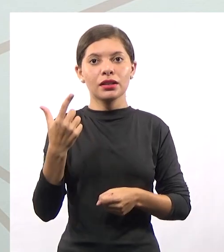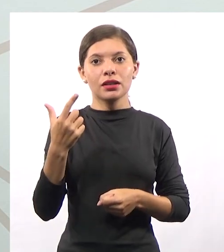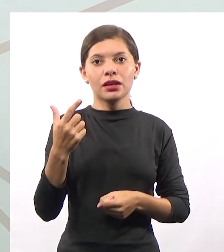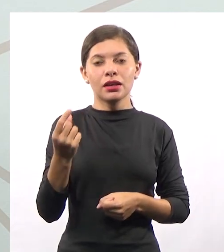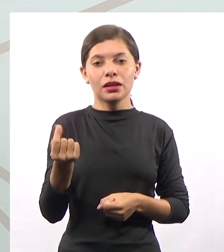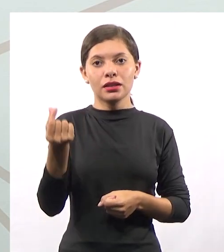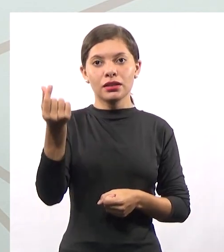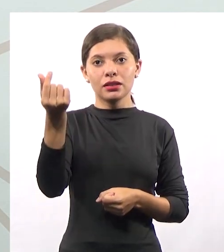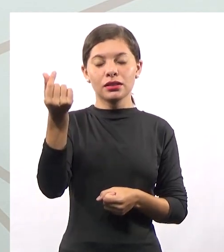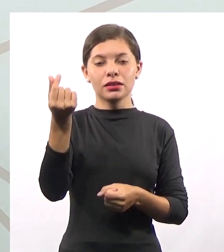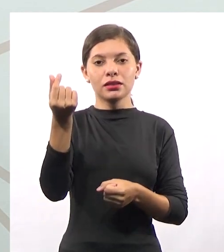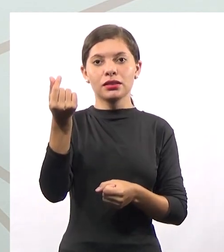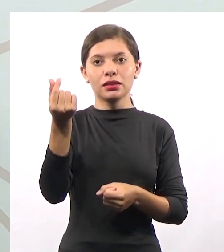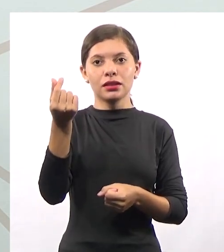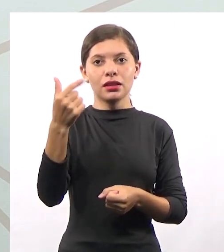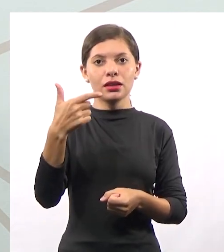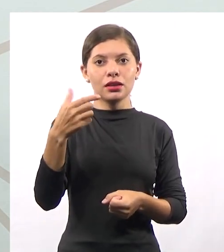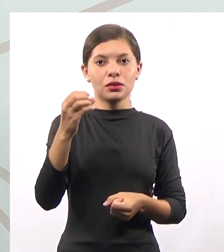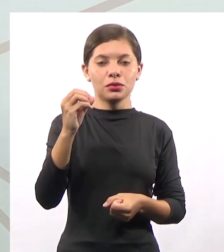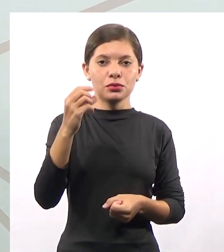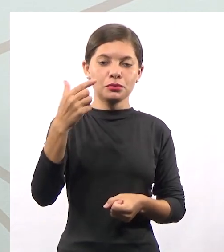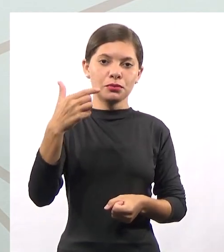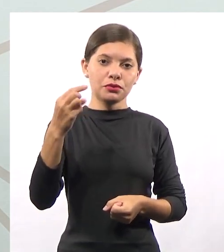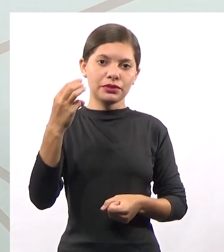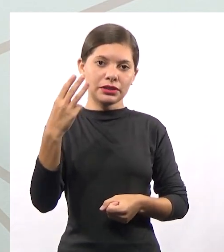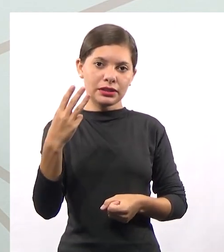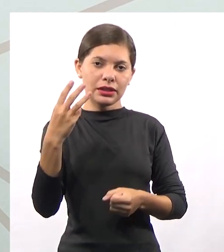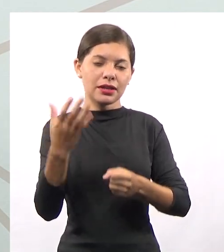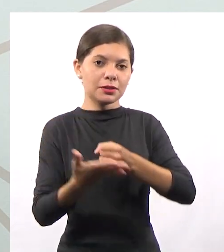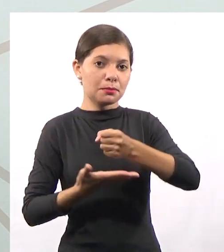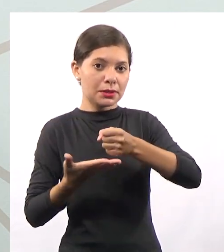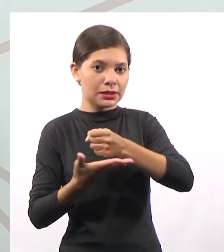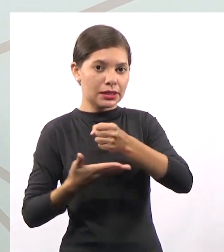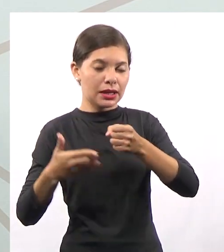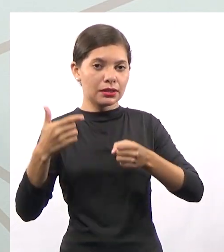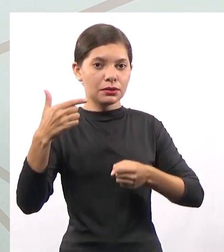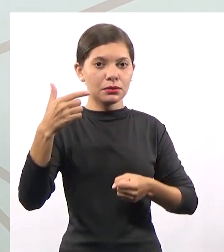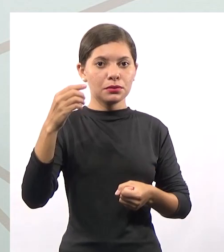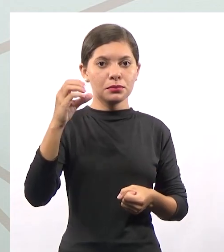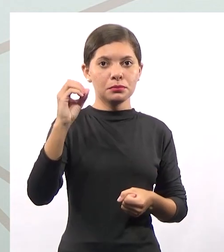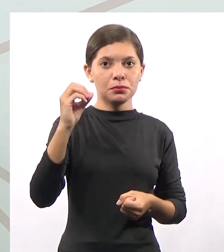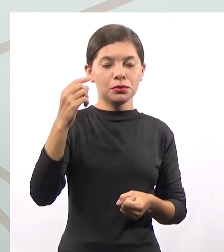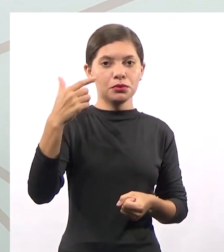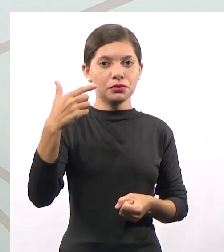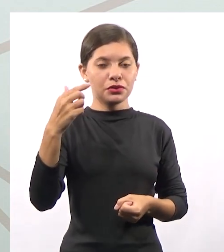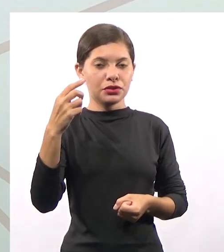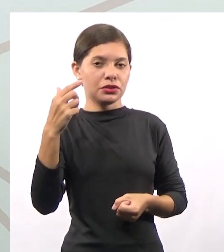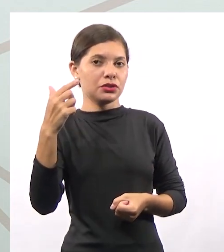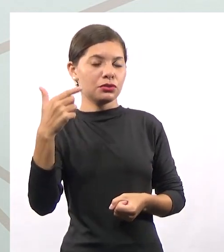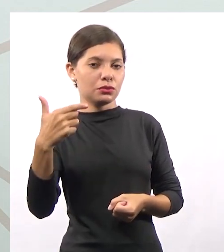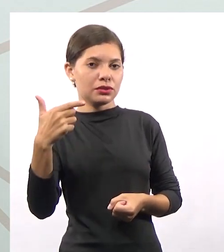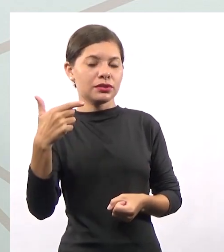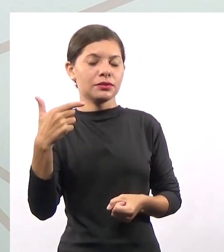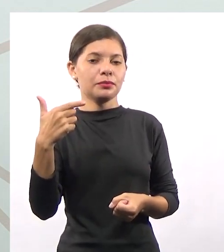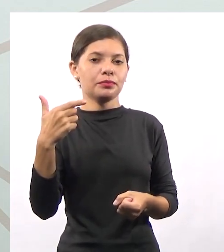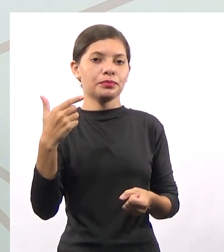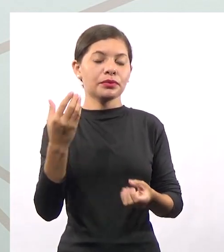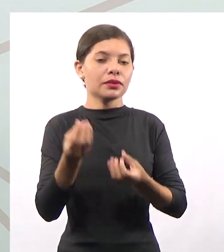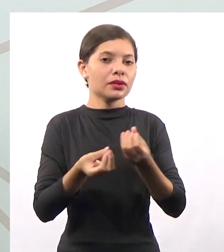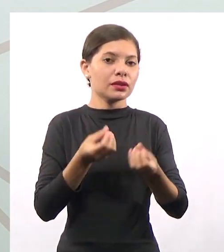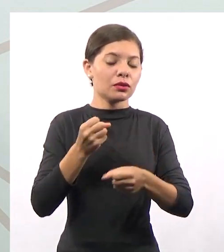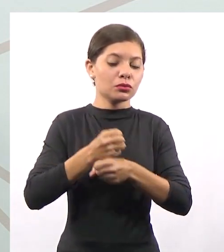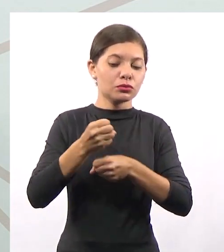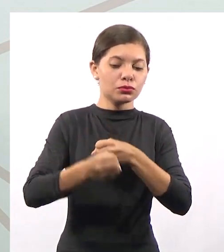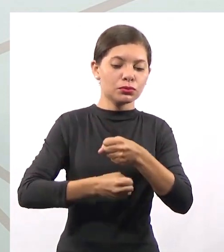de 2023 é baseado em 2022 e o de 2024 e assim sucessivamente vai ser 2024 e